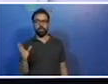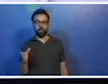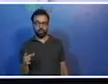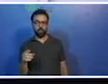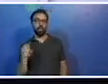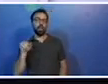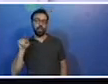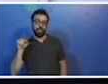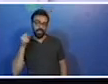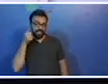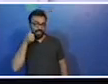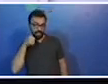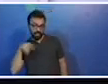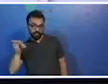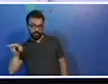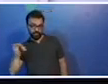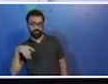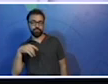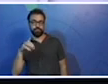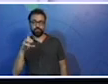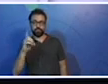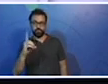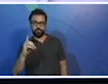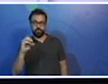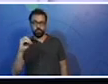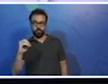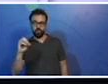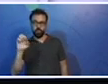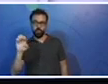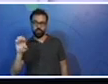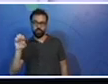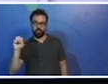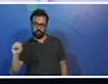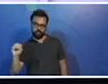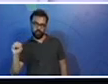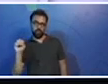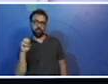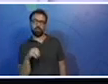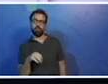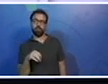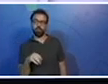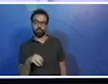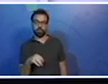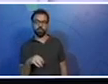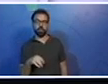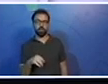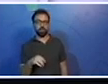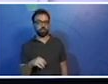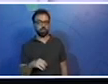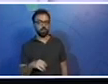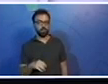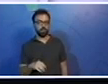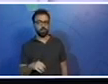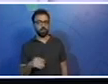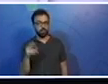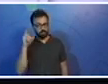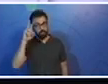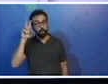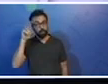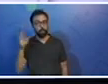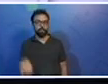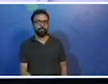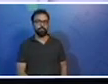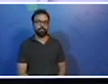he go? Ele vai. Does she go? Ela vai. Lembraram-se